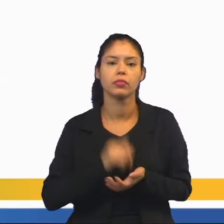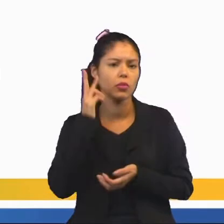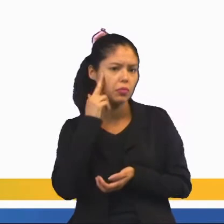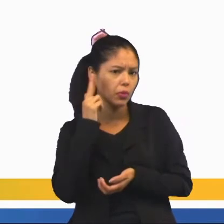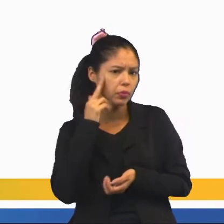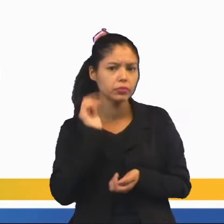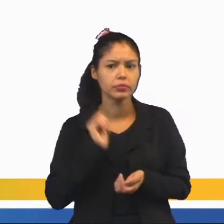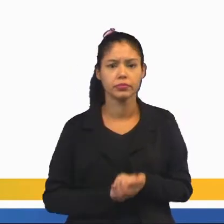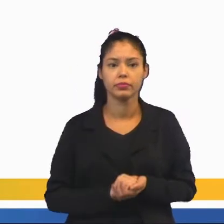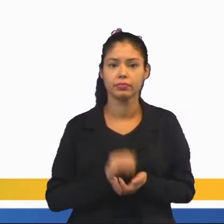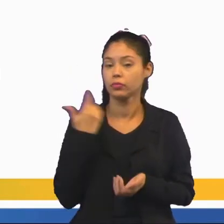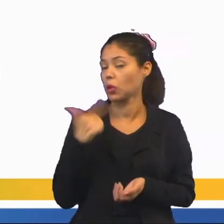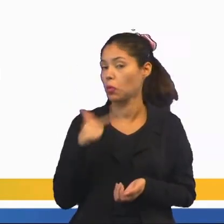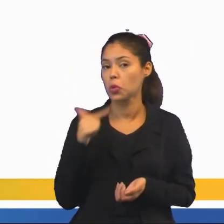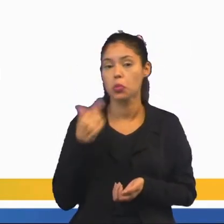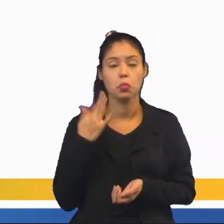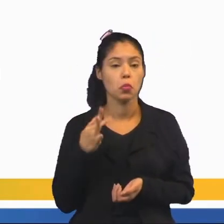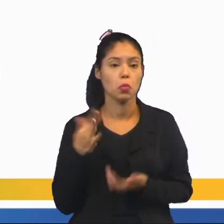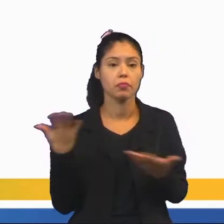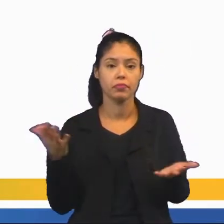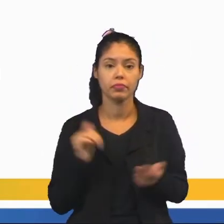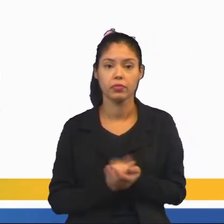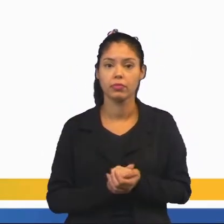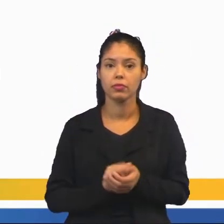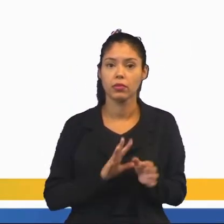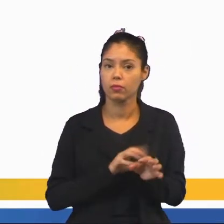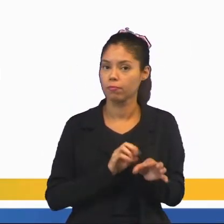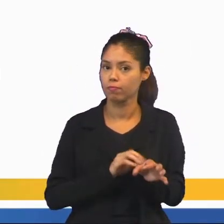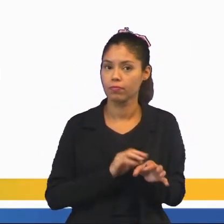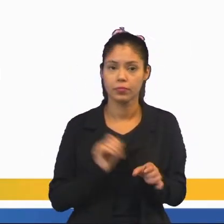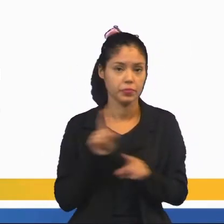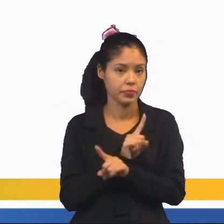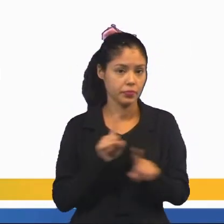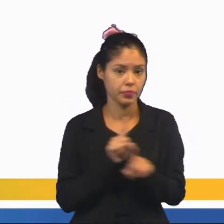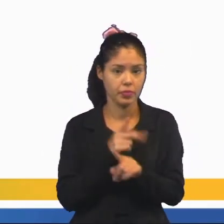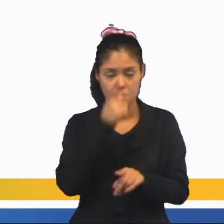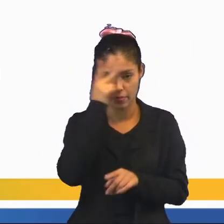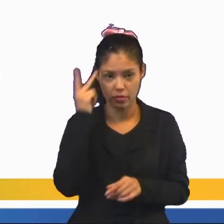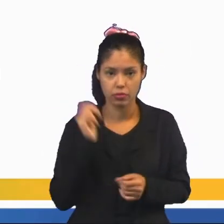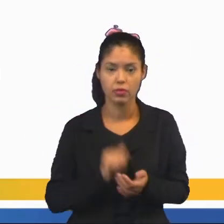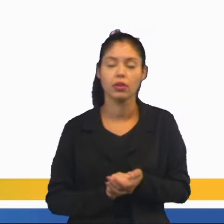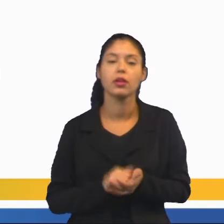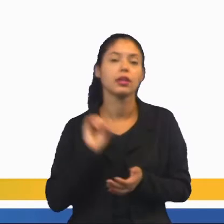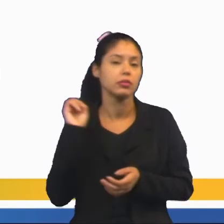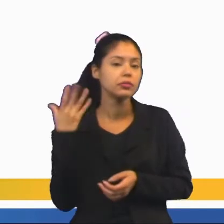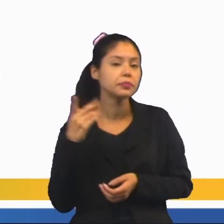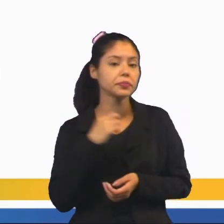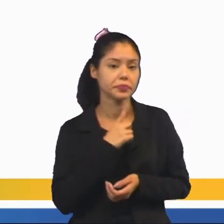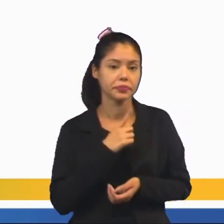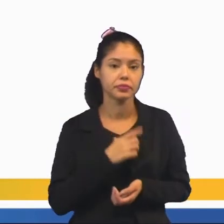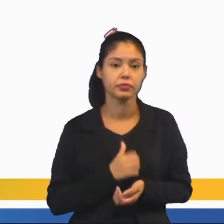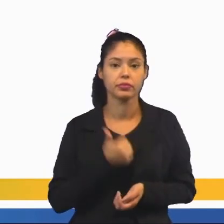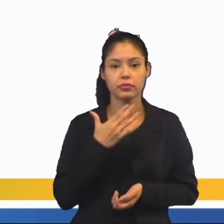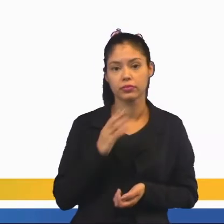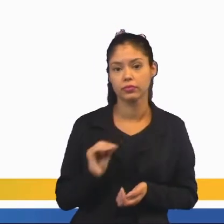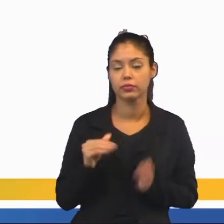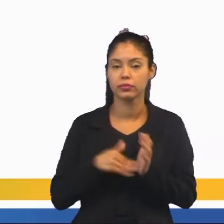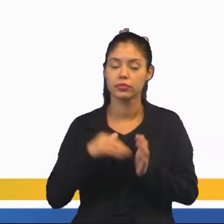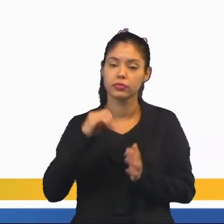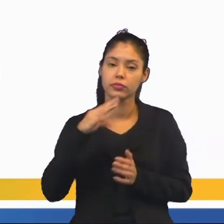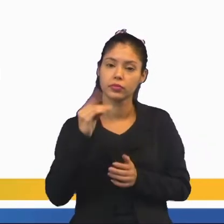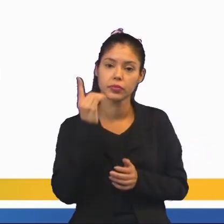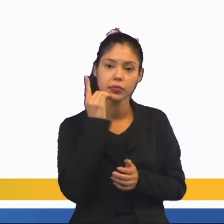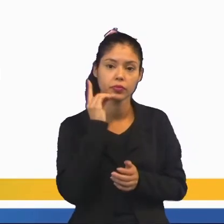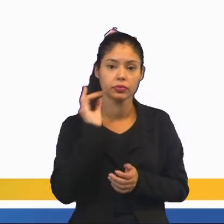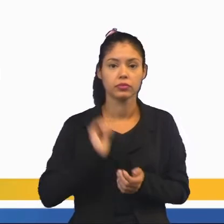contágio. Normalmente é indolor e não coça, ou seja, a pessoa que é infectada entre 10 a 90